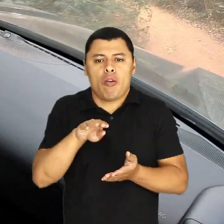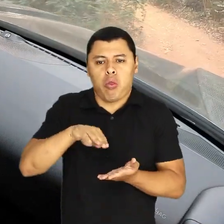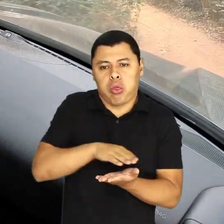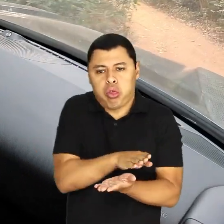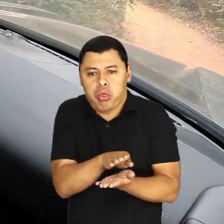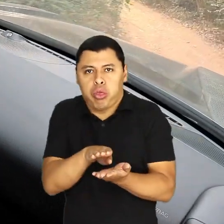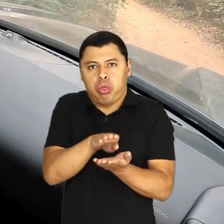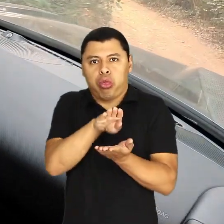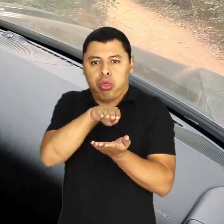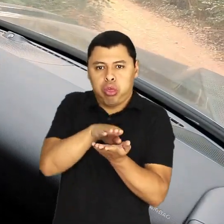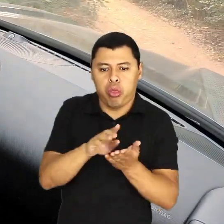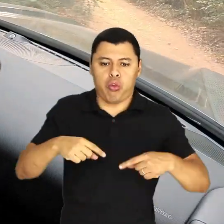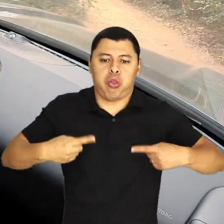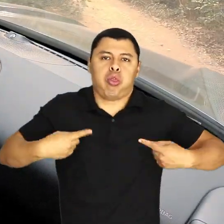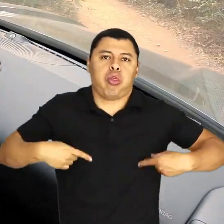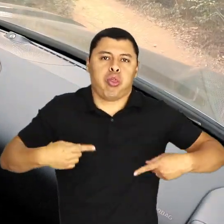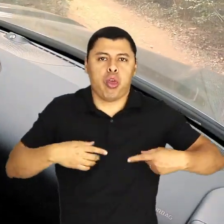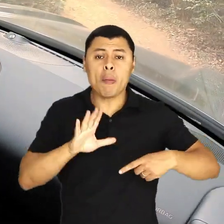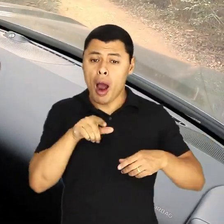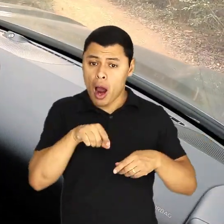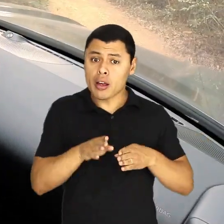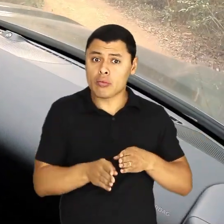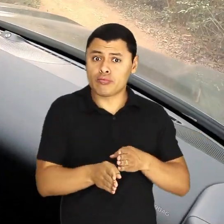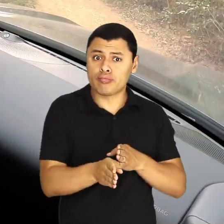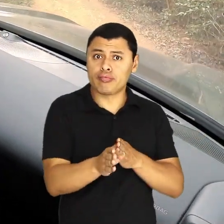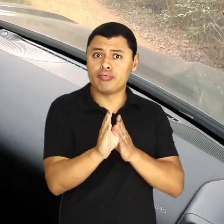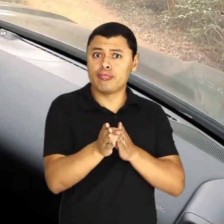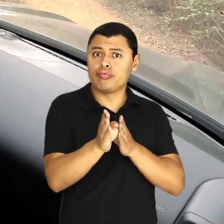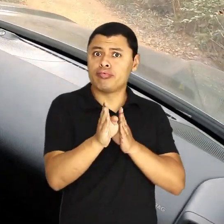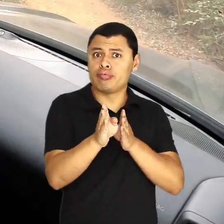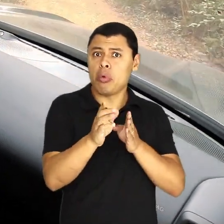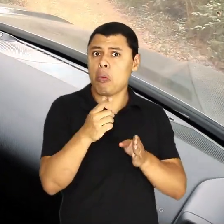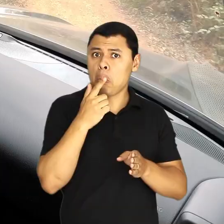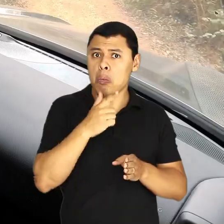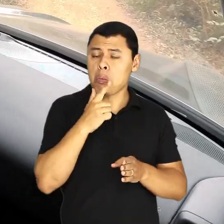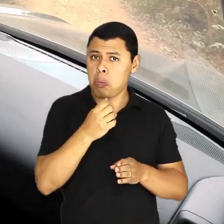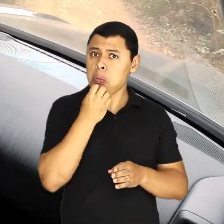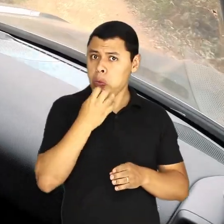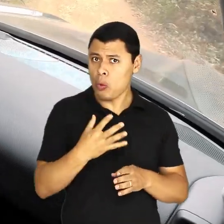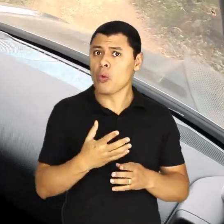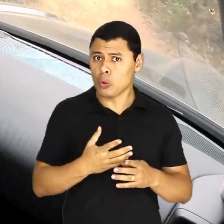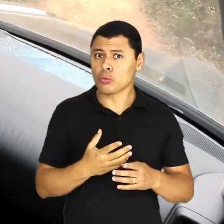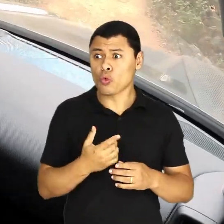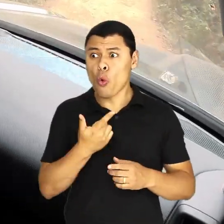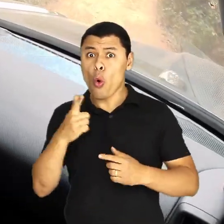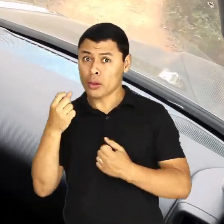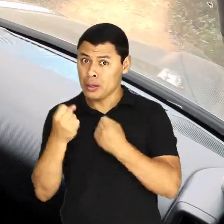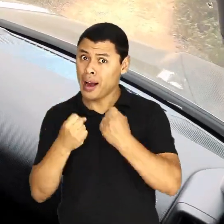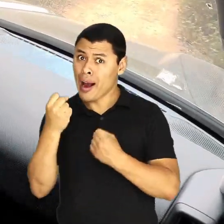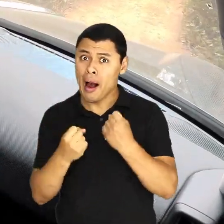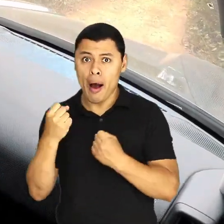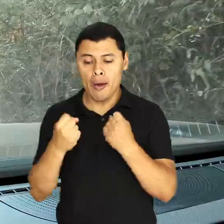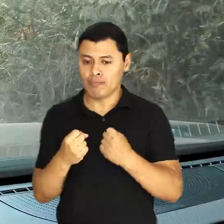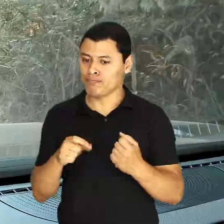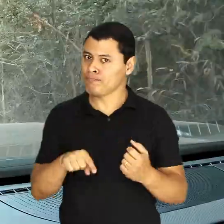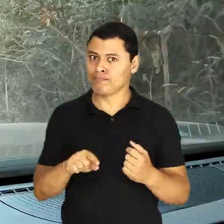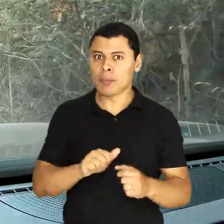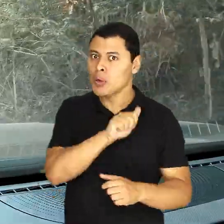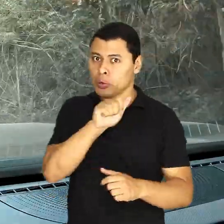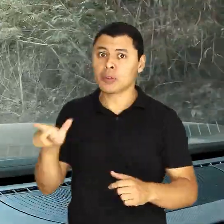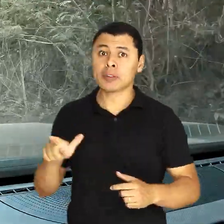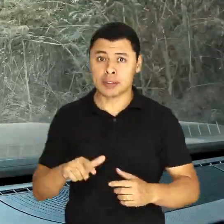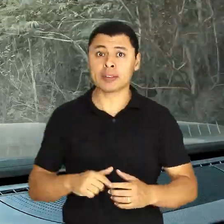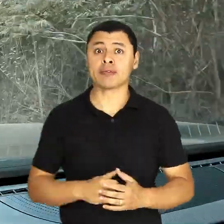falando especificamente das duas embreagens ali atrás, capaz de mandar o torque 100% para cada um dos lados, né? Então achei bem interessante. Aqui esse